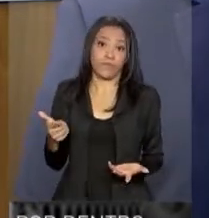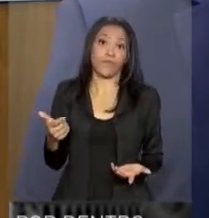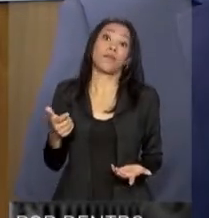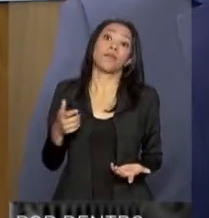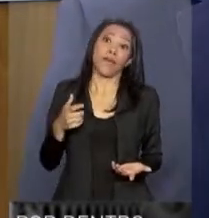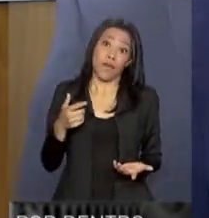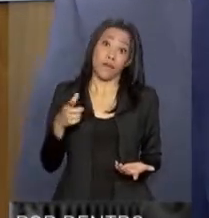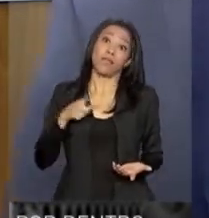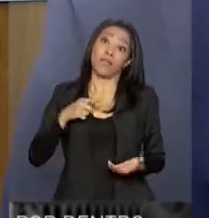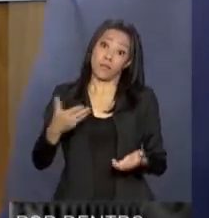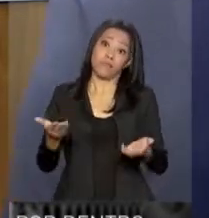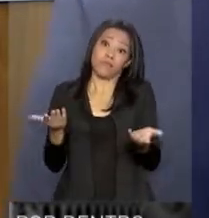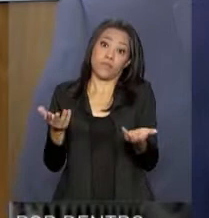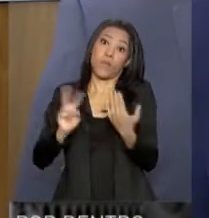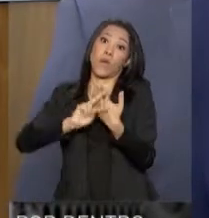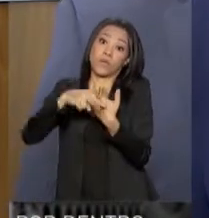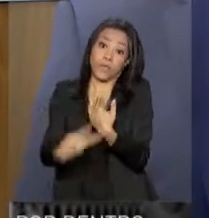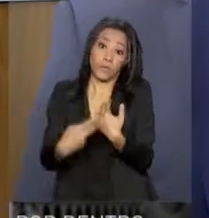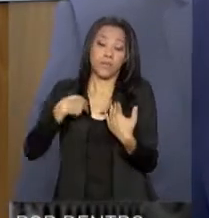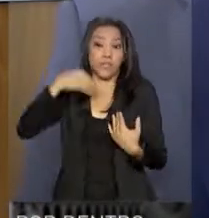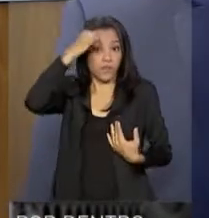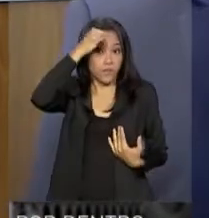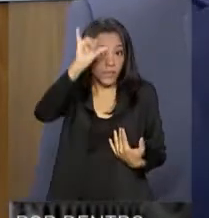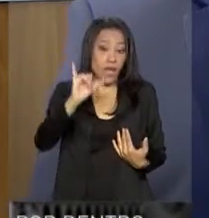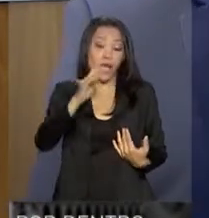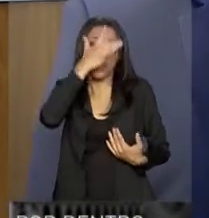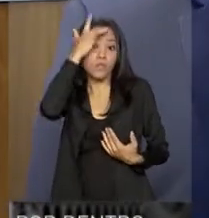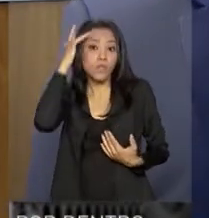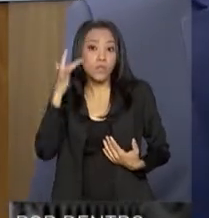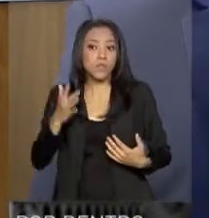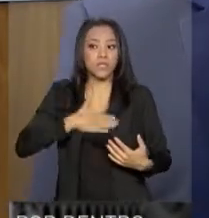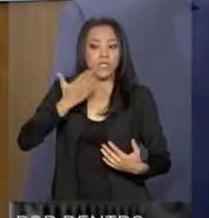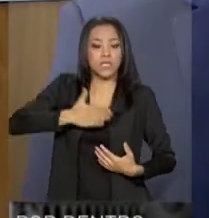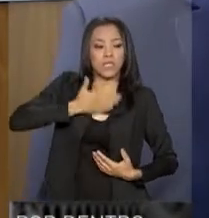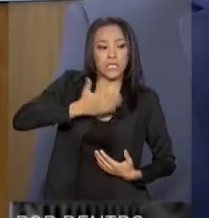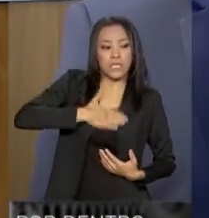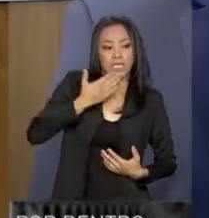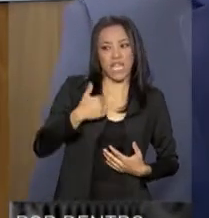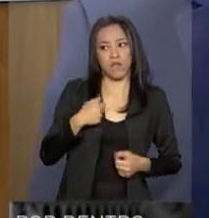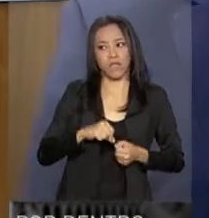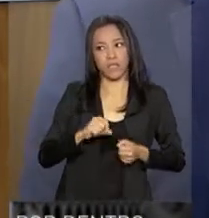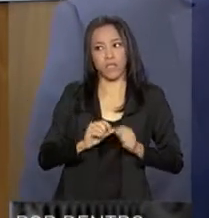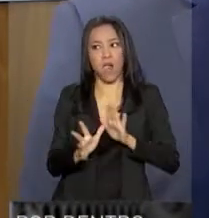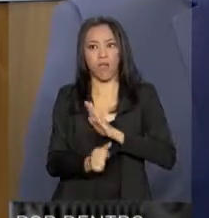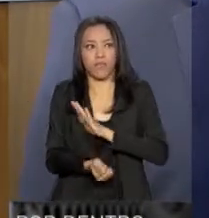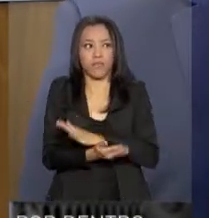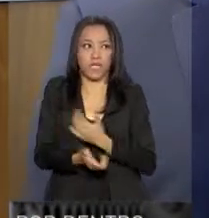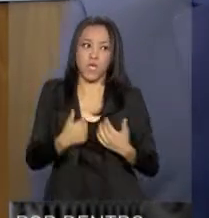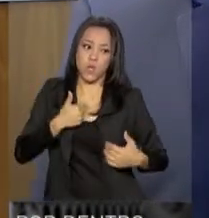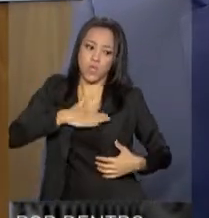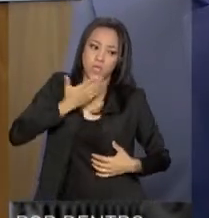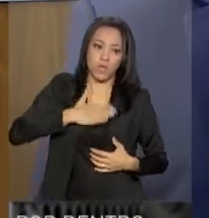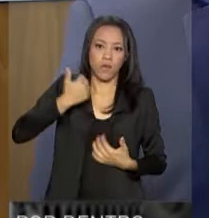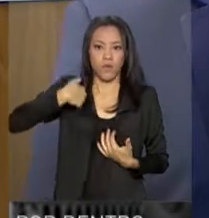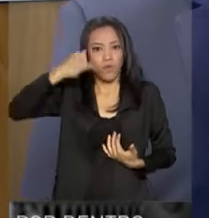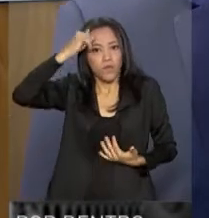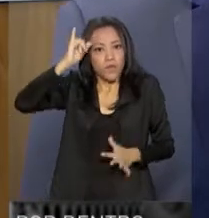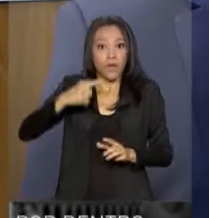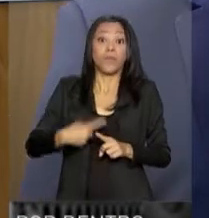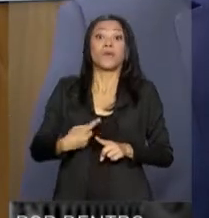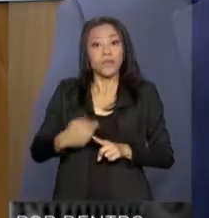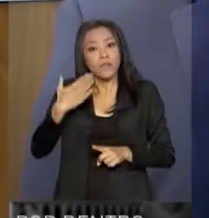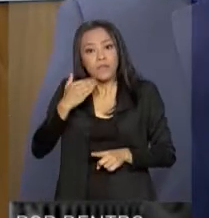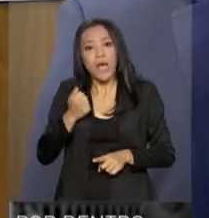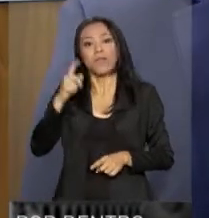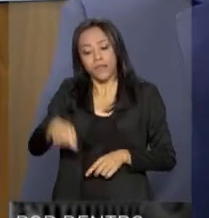tem uma consequência também de se prevenir as pessoas passam a ter um receio de cometer caso de corrupção acho que o plano de integridade que nós vamos tratar aqui também